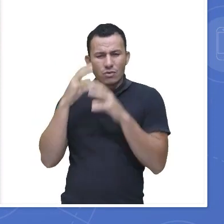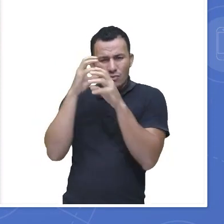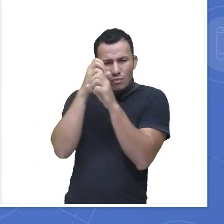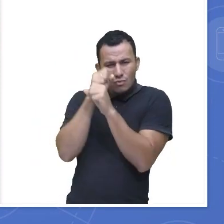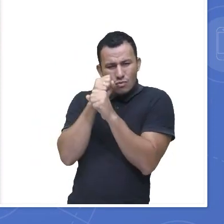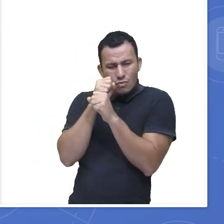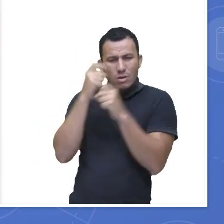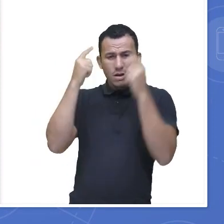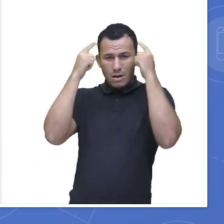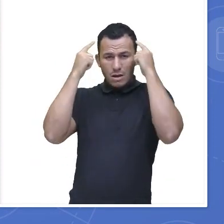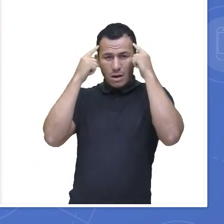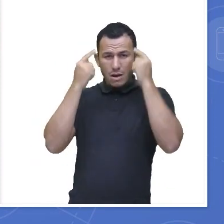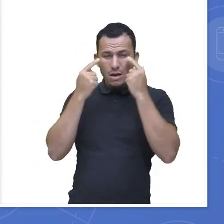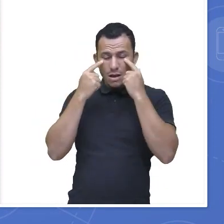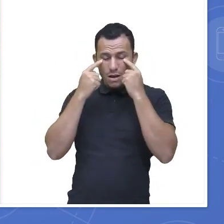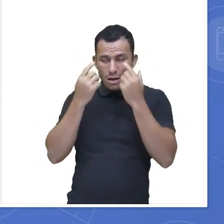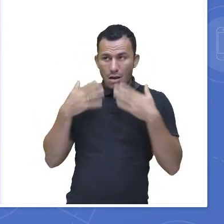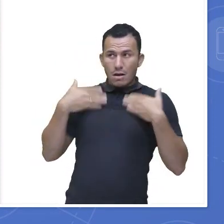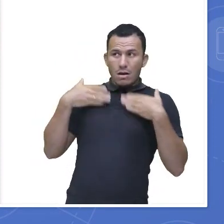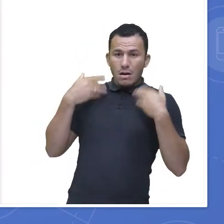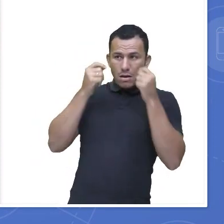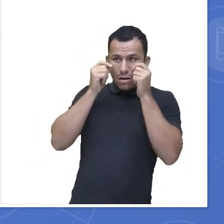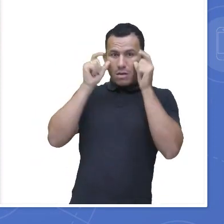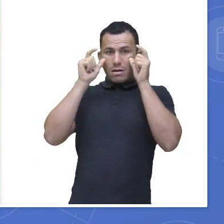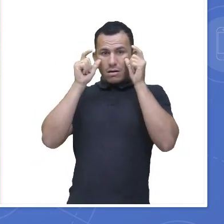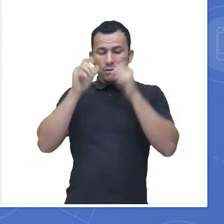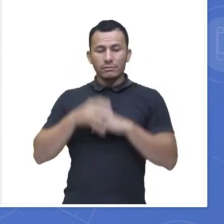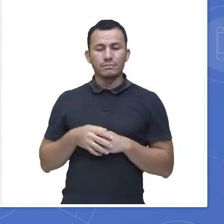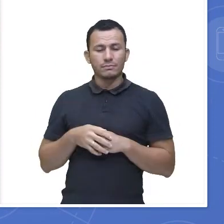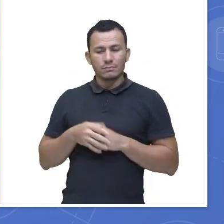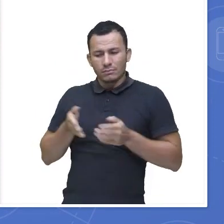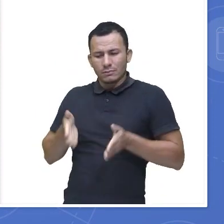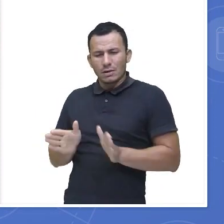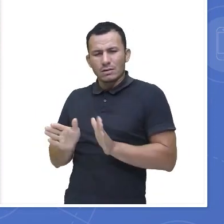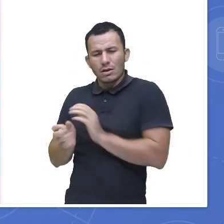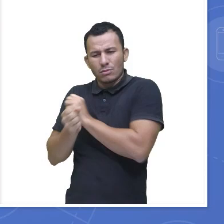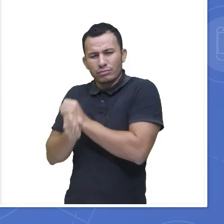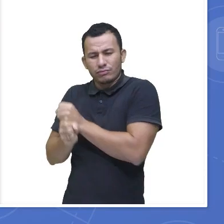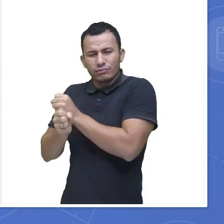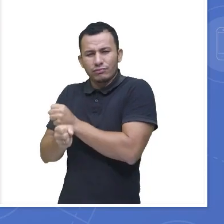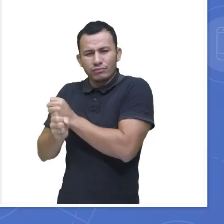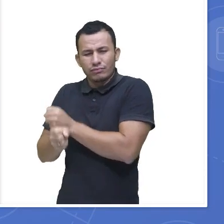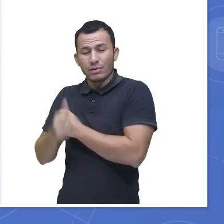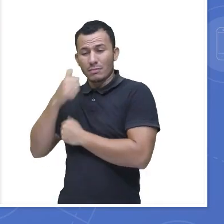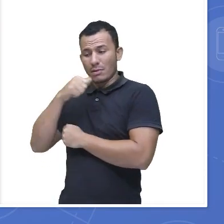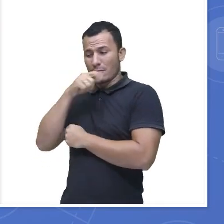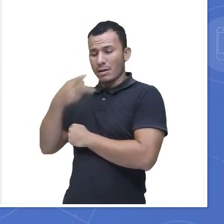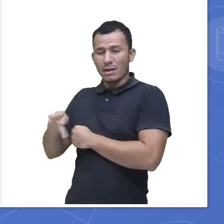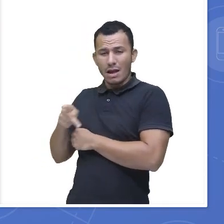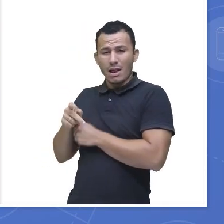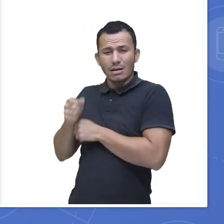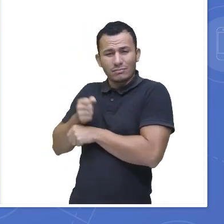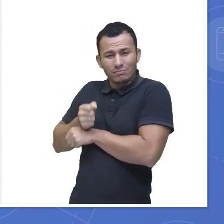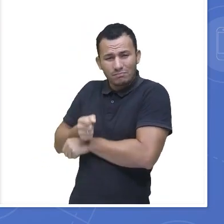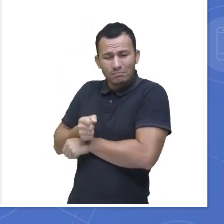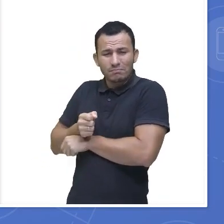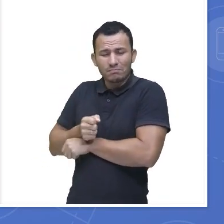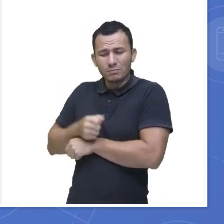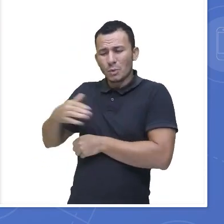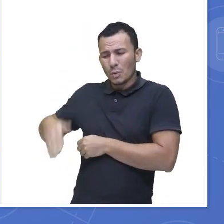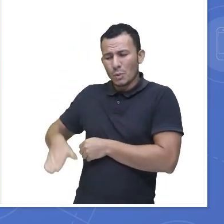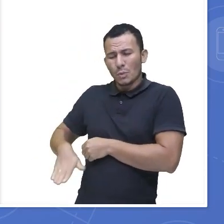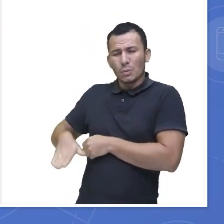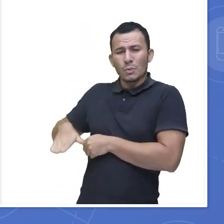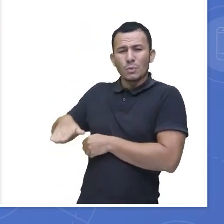cabelos russos e olhos assustados. Nascera na senzala, de mãe escrava, e seus primeiros anos